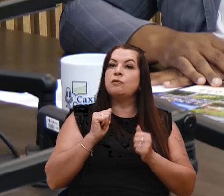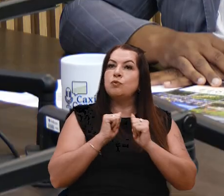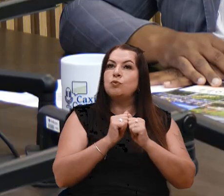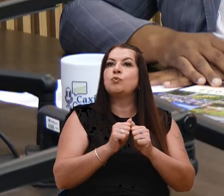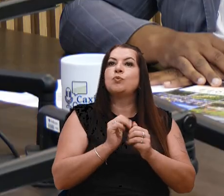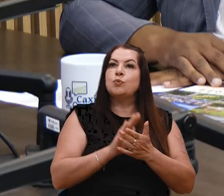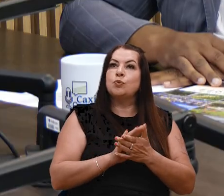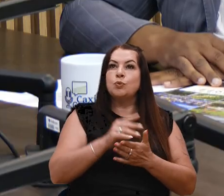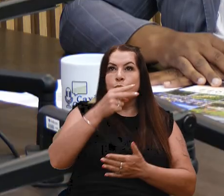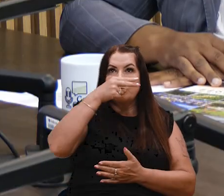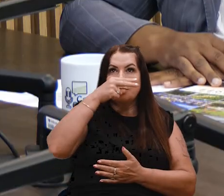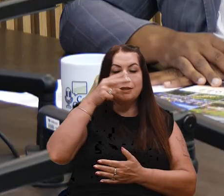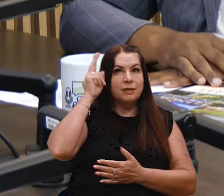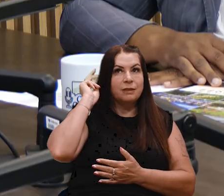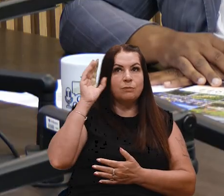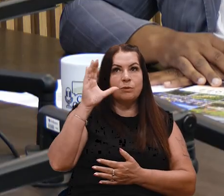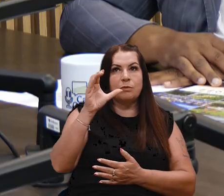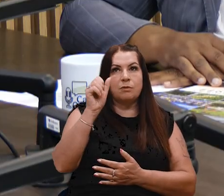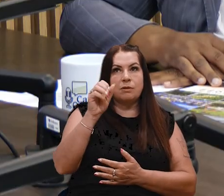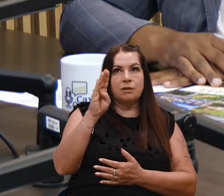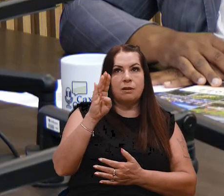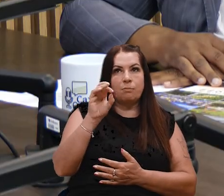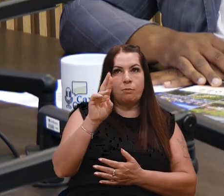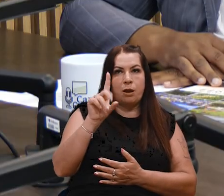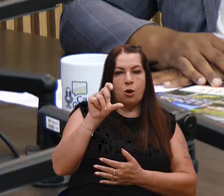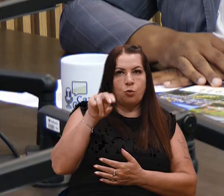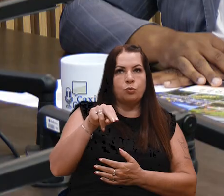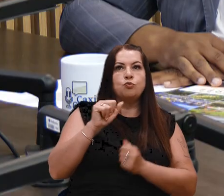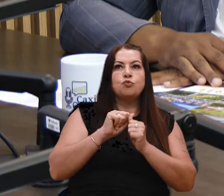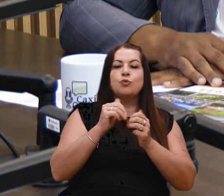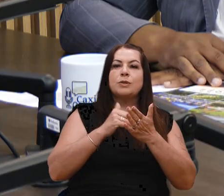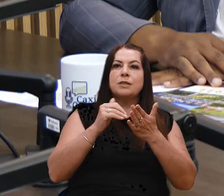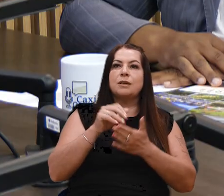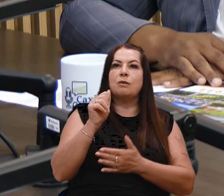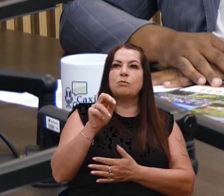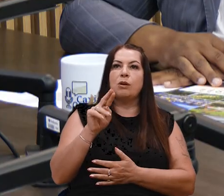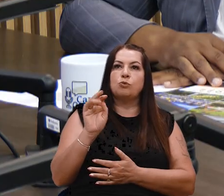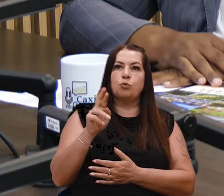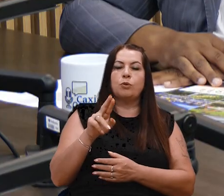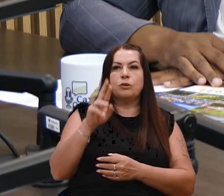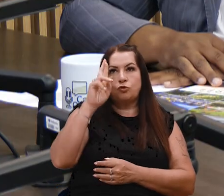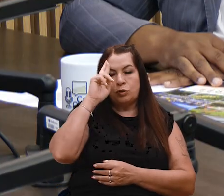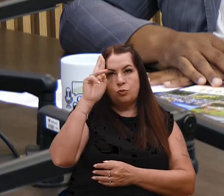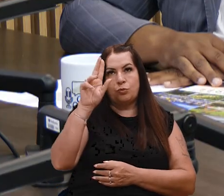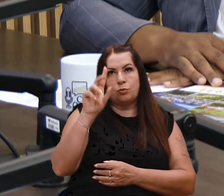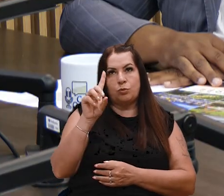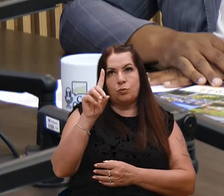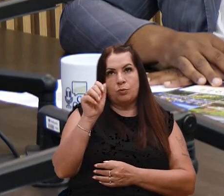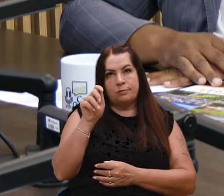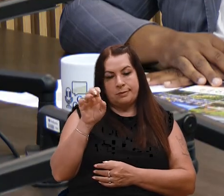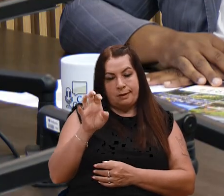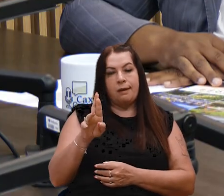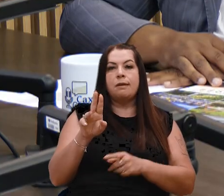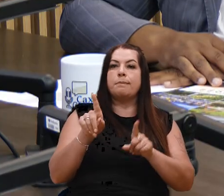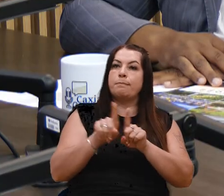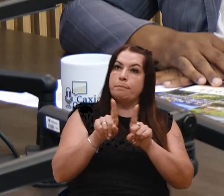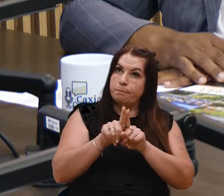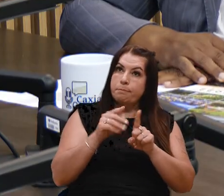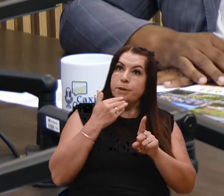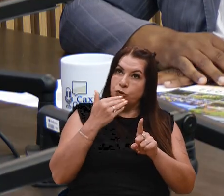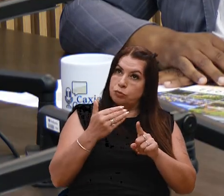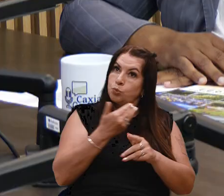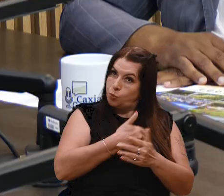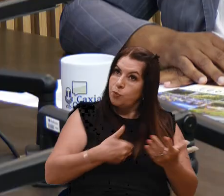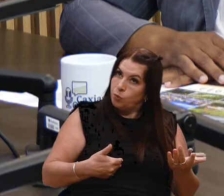com o Nespo e o Caberlon, junto ao secretário Arthur, junto ao diretor do DAER, solicitando que o governo